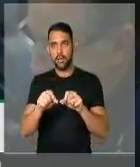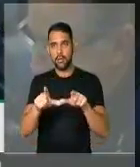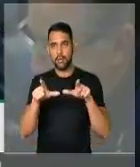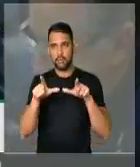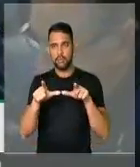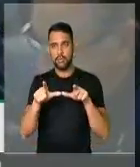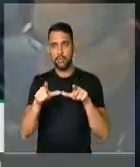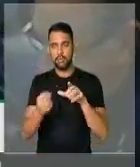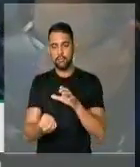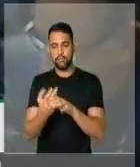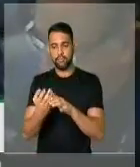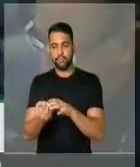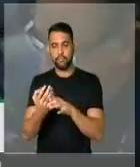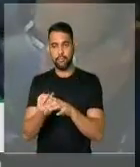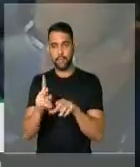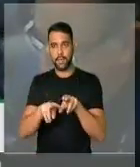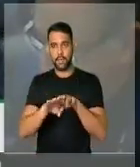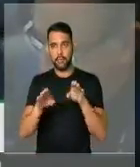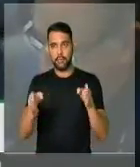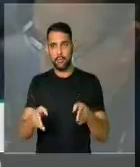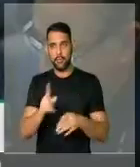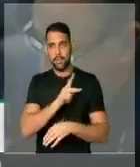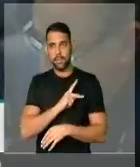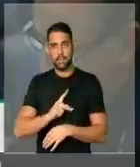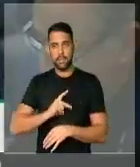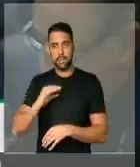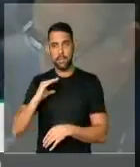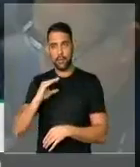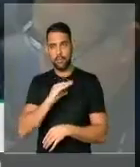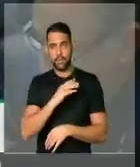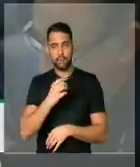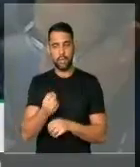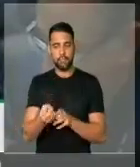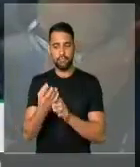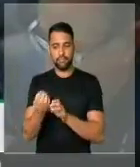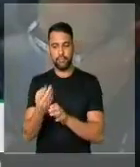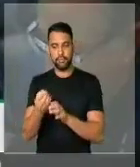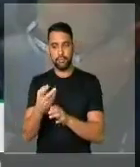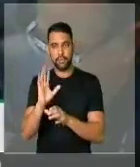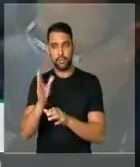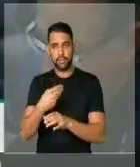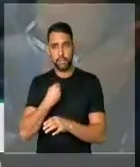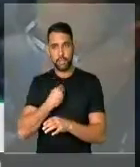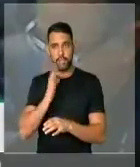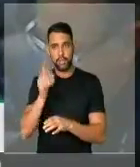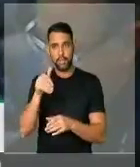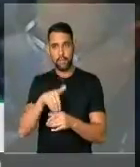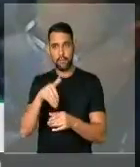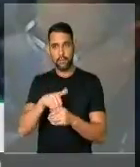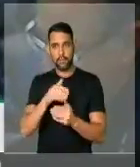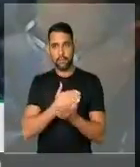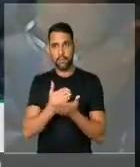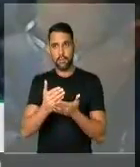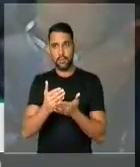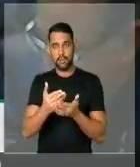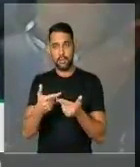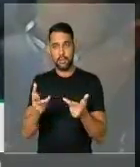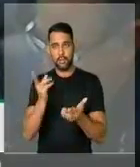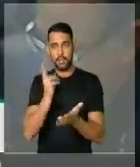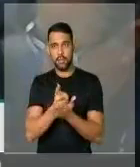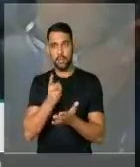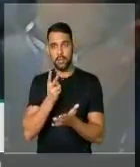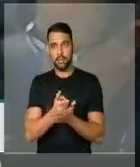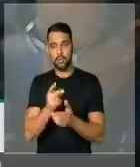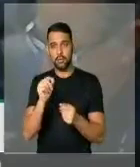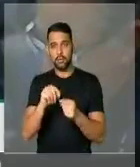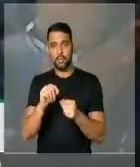à mesa da presidência daquela comissão piscando, mas disse até que já havia votação se iniciando, e ele